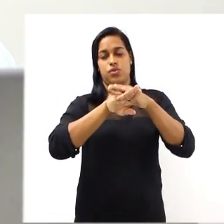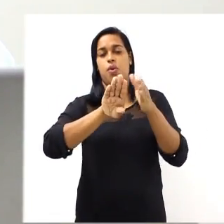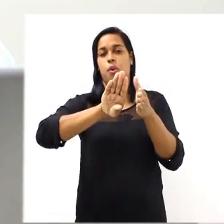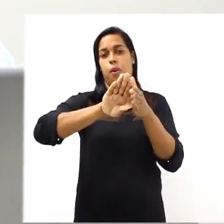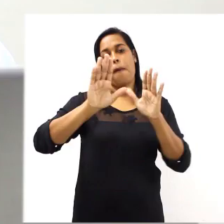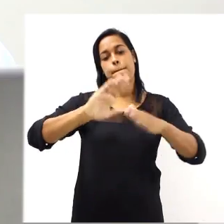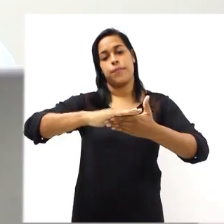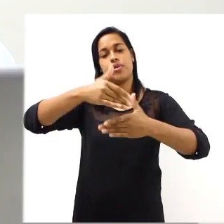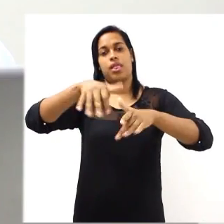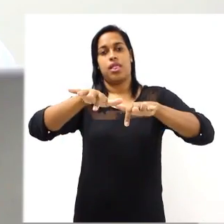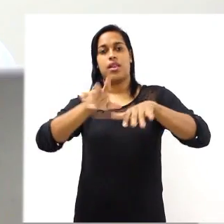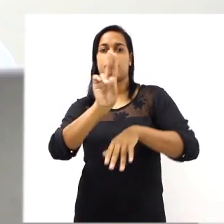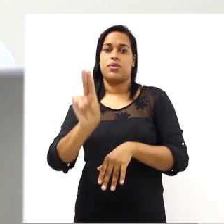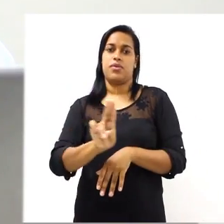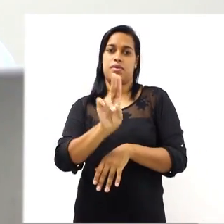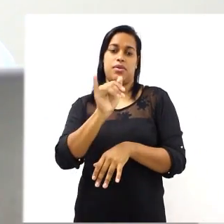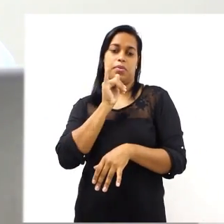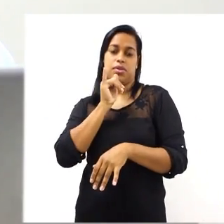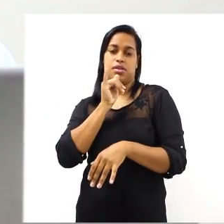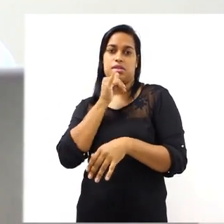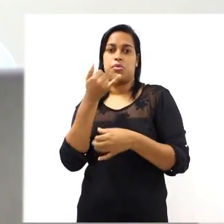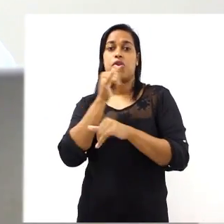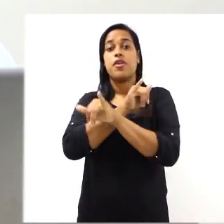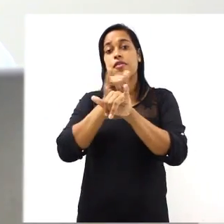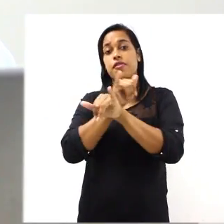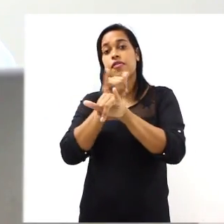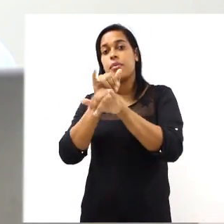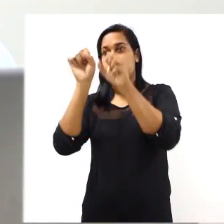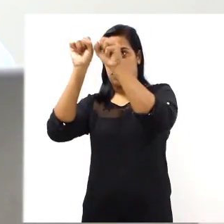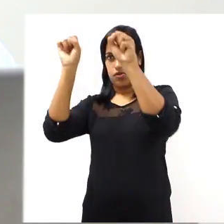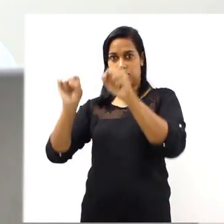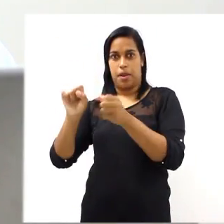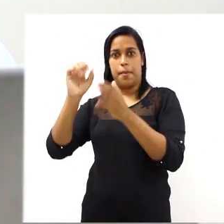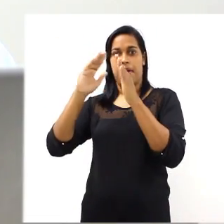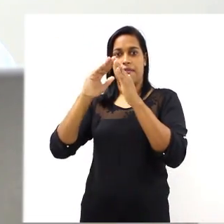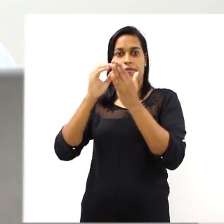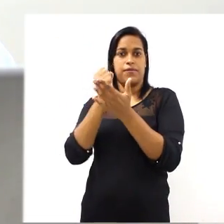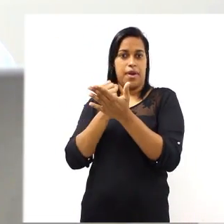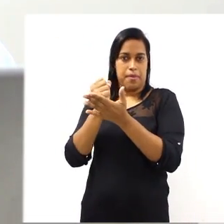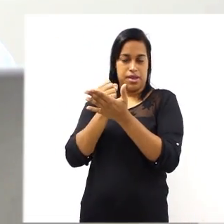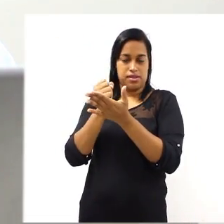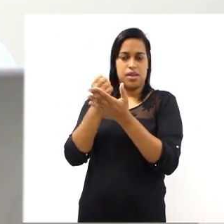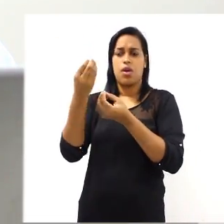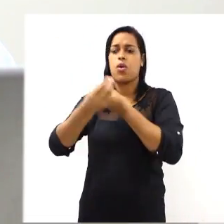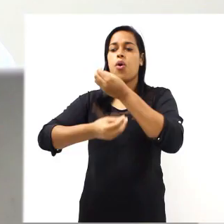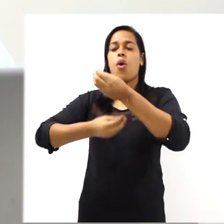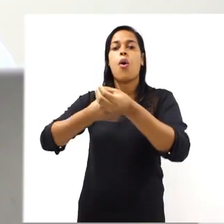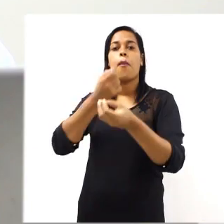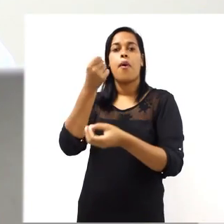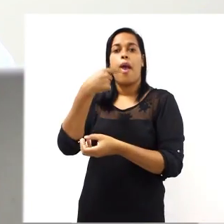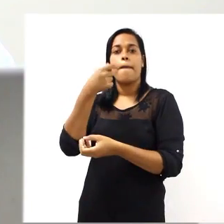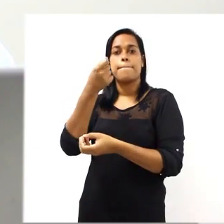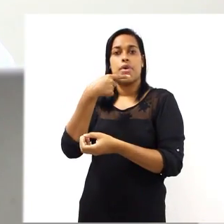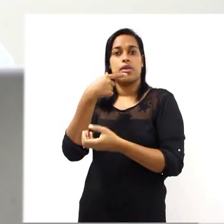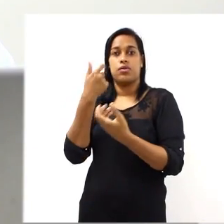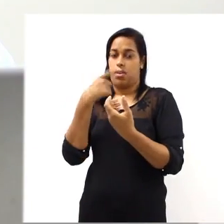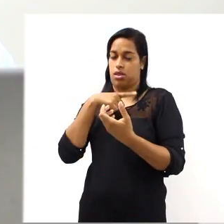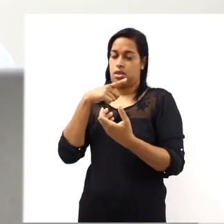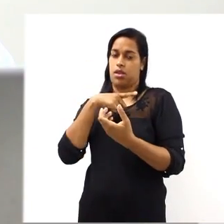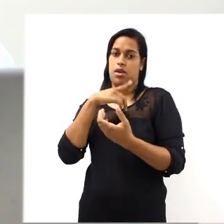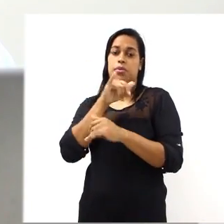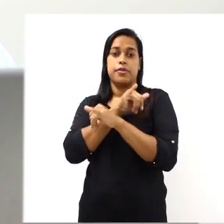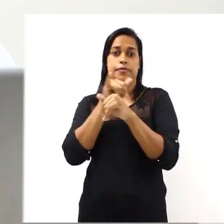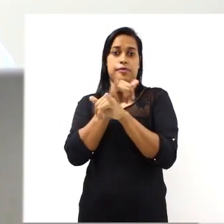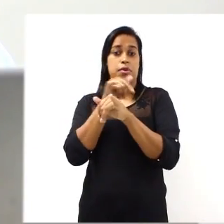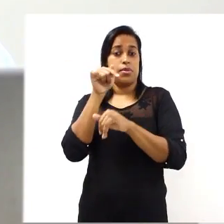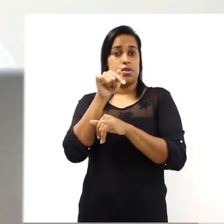armazenar dados de um remédio, um sistema de farmácia, eu tenho um atributo de um remédio que se